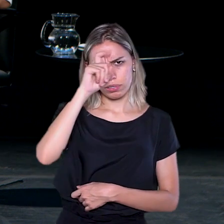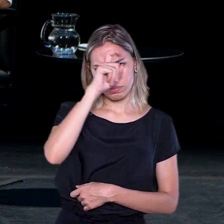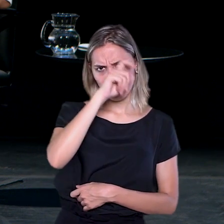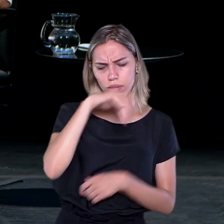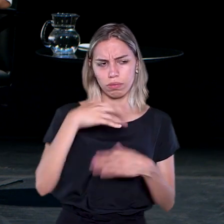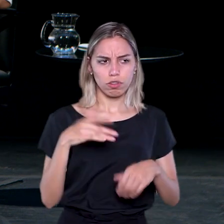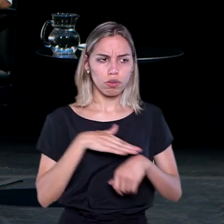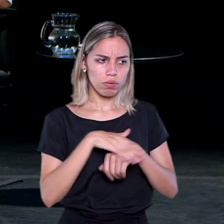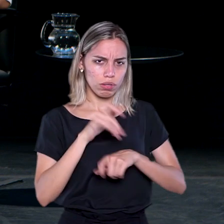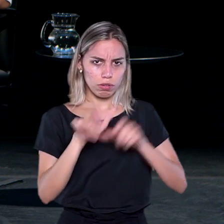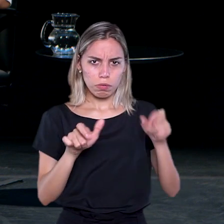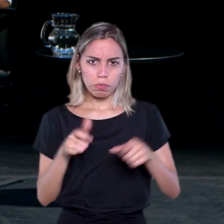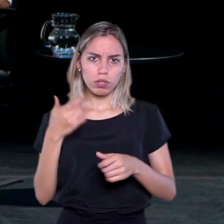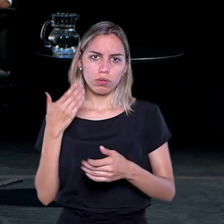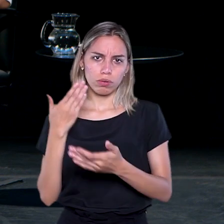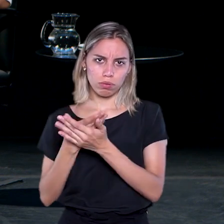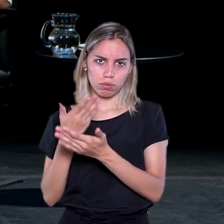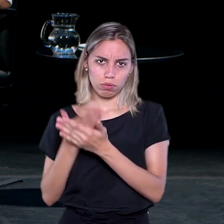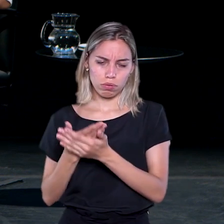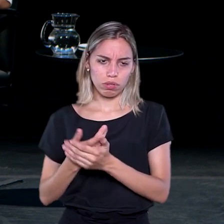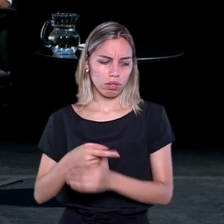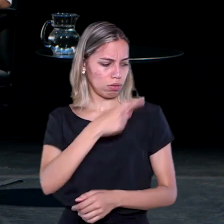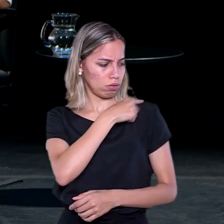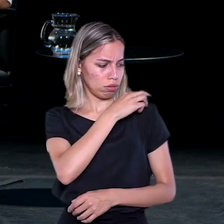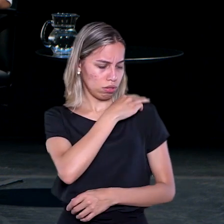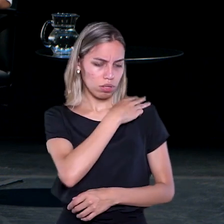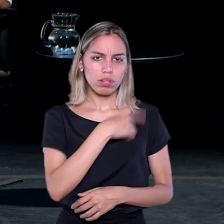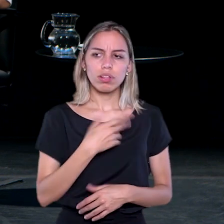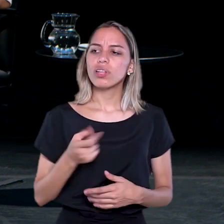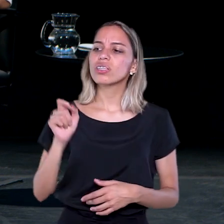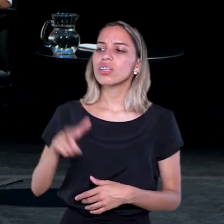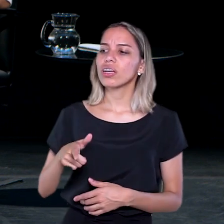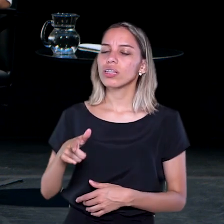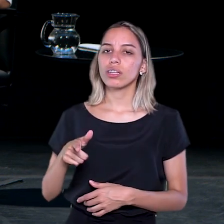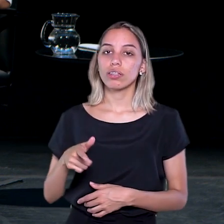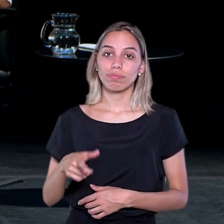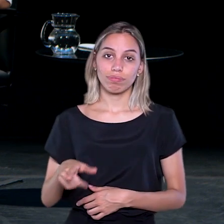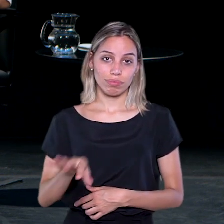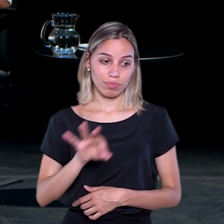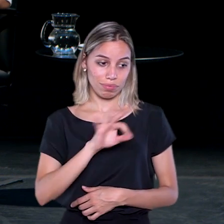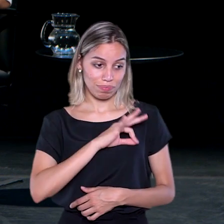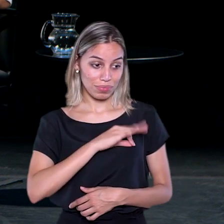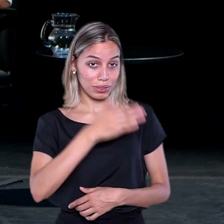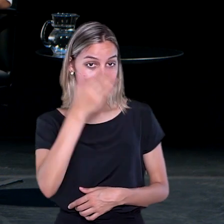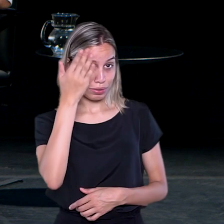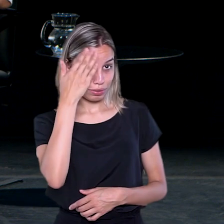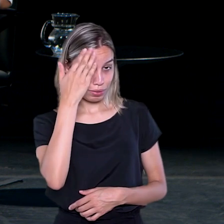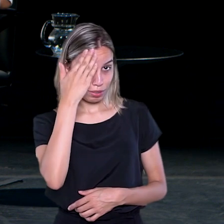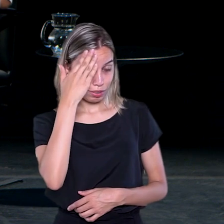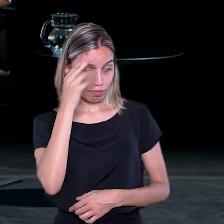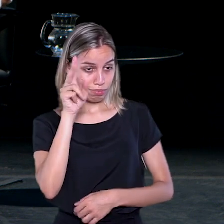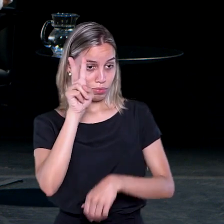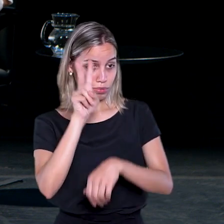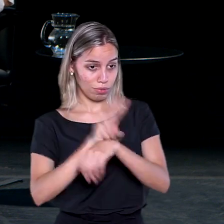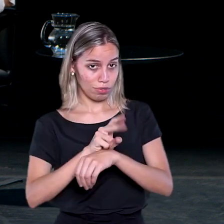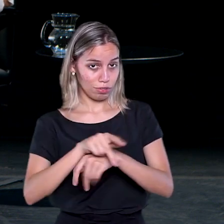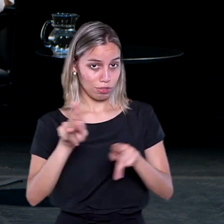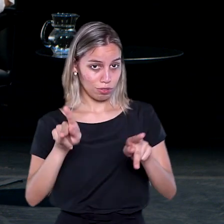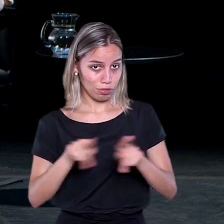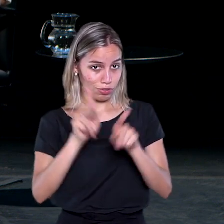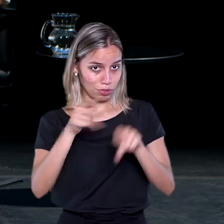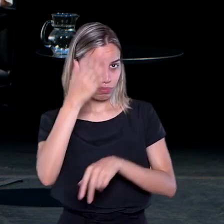né? Quando eu converso com estudantes assim nas escolas de ensino médio, me dizem assim: a polícia sabe, o segurança do shopping